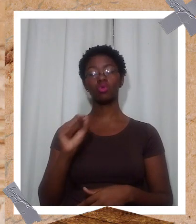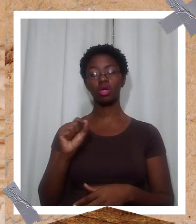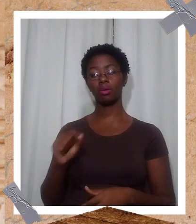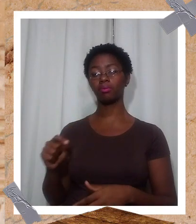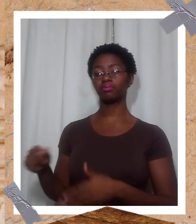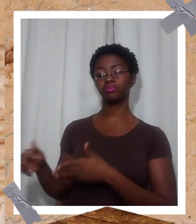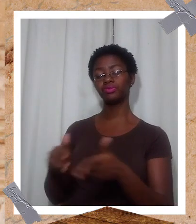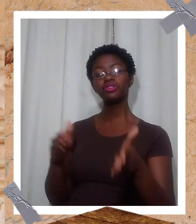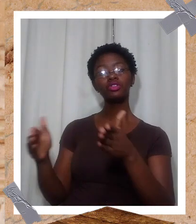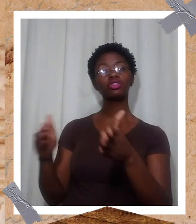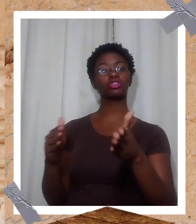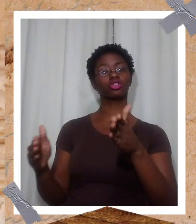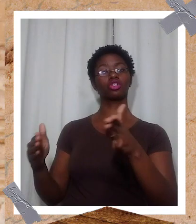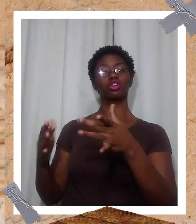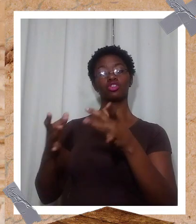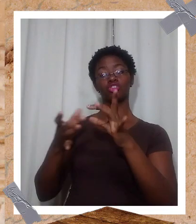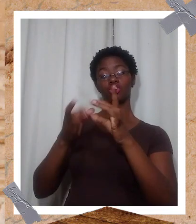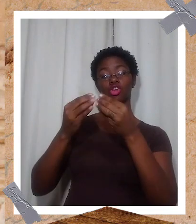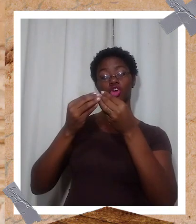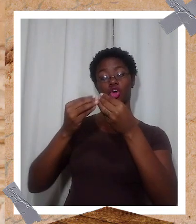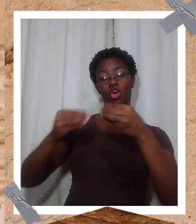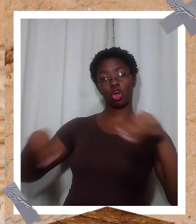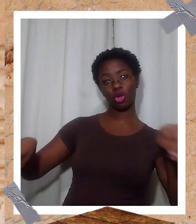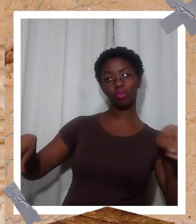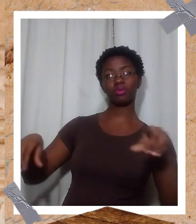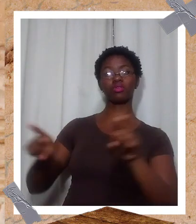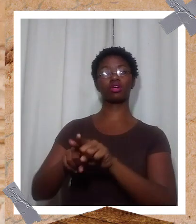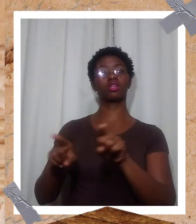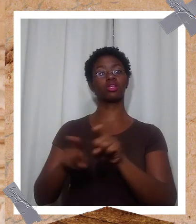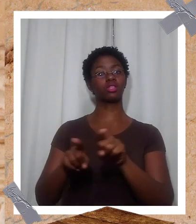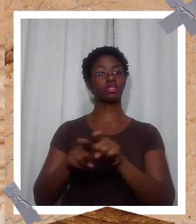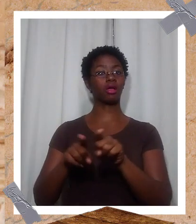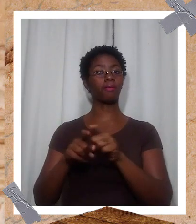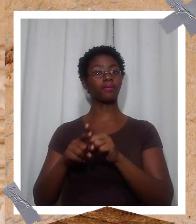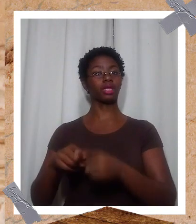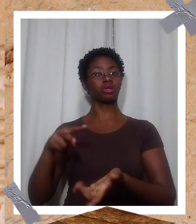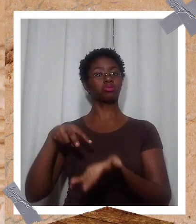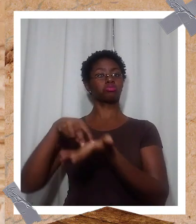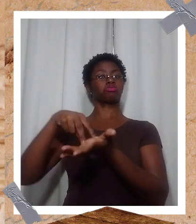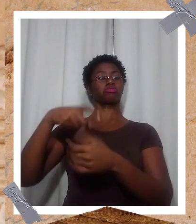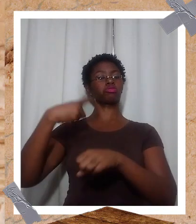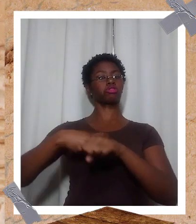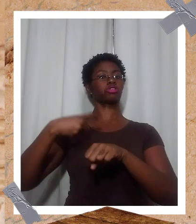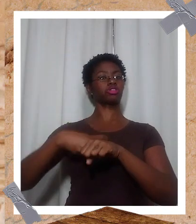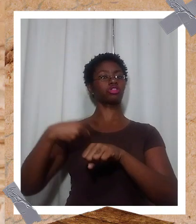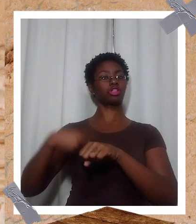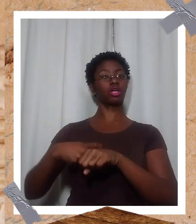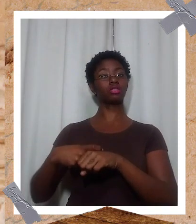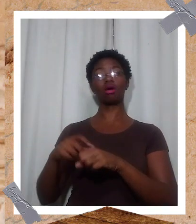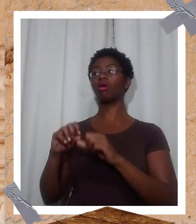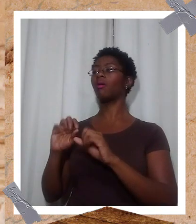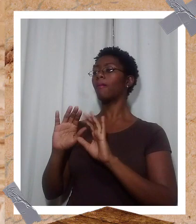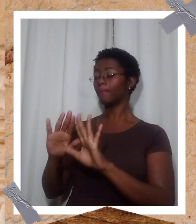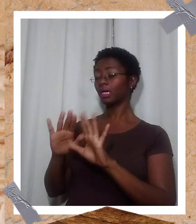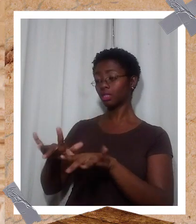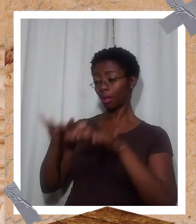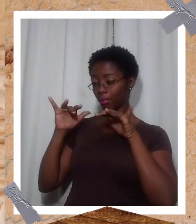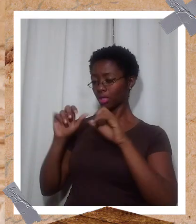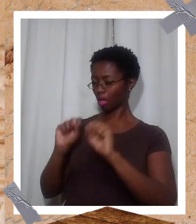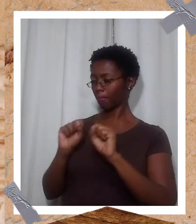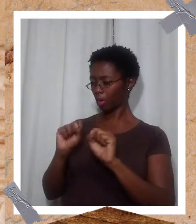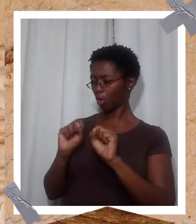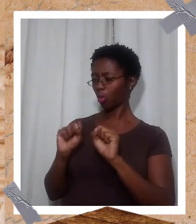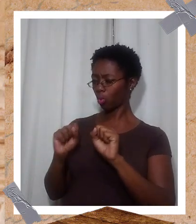mas antes eu queria deixar a plateia super à vontade para fazer perguntas diretamente aos nossos debatedores, e aí no final do terceiro